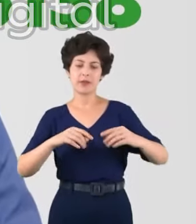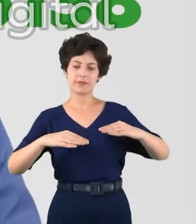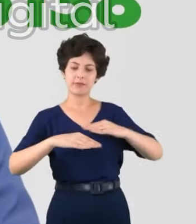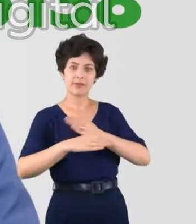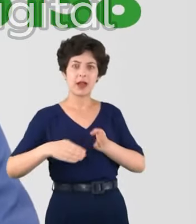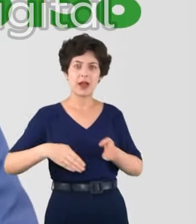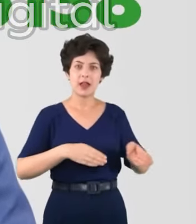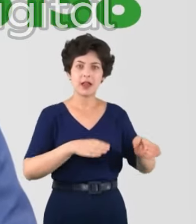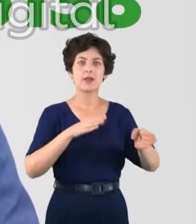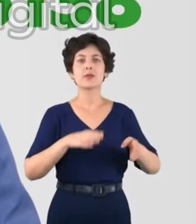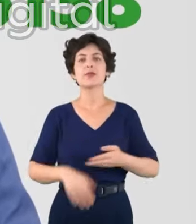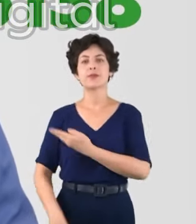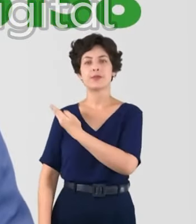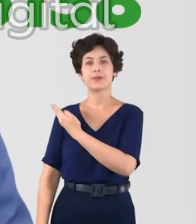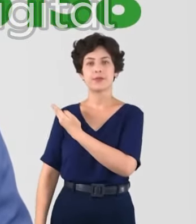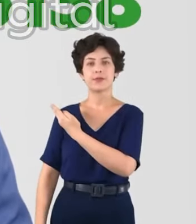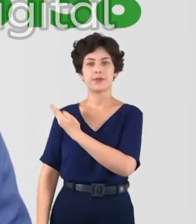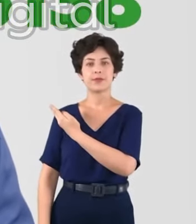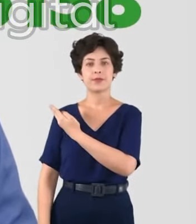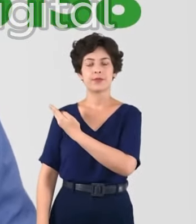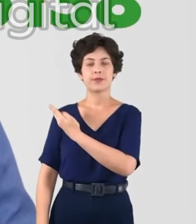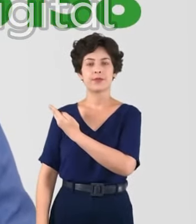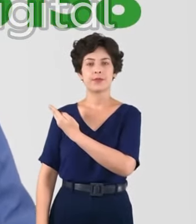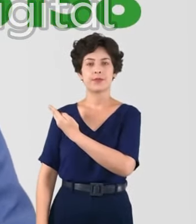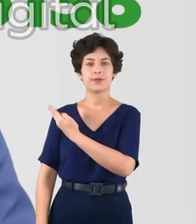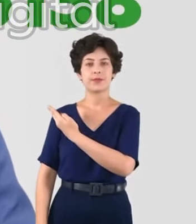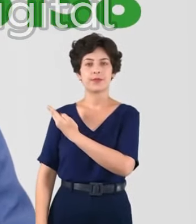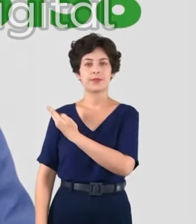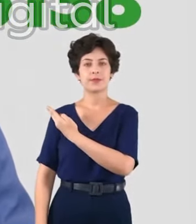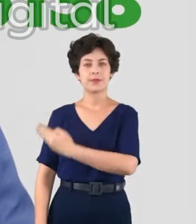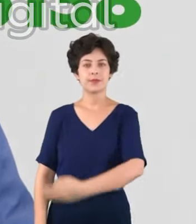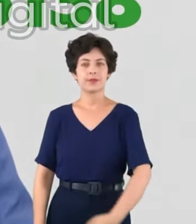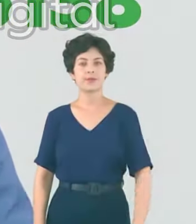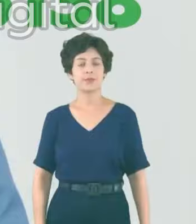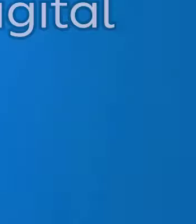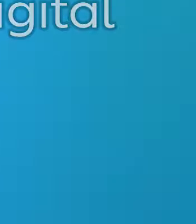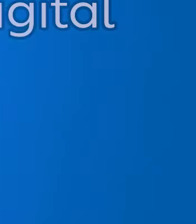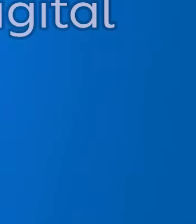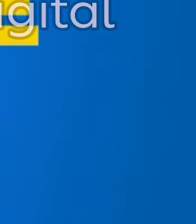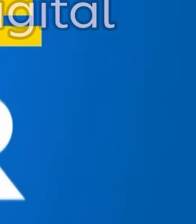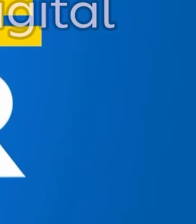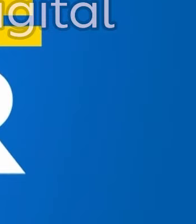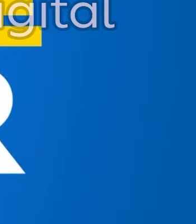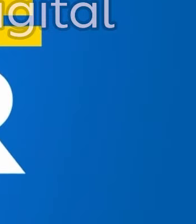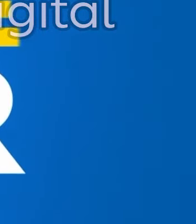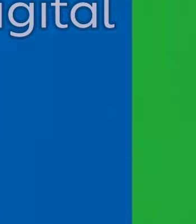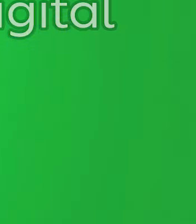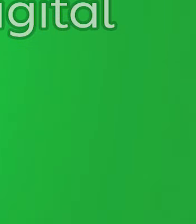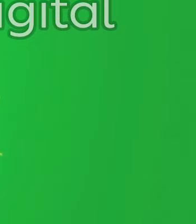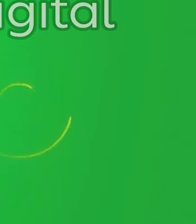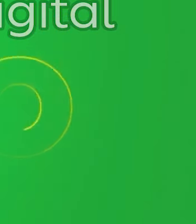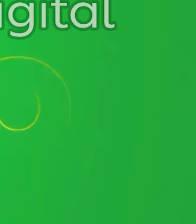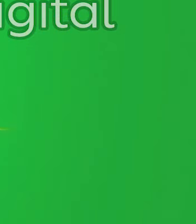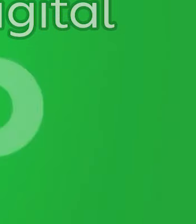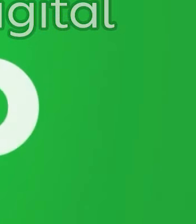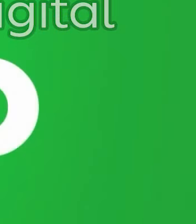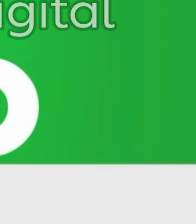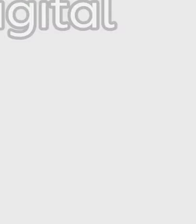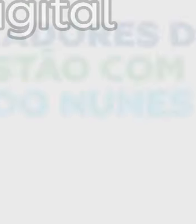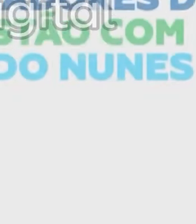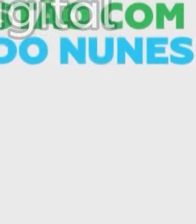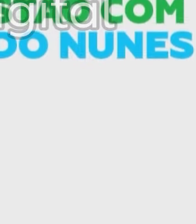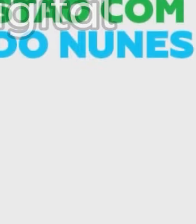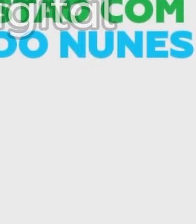margens do Guarapiranga. Professor Alves, 25-138. Professor Alves, 25-138. Isso não pode parar. Isso é caminho